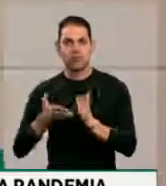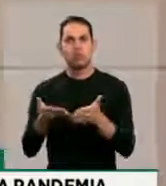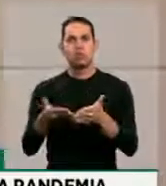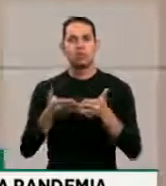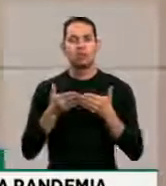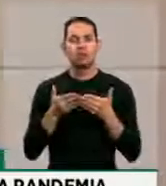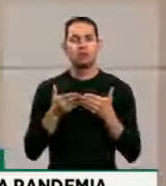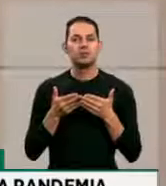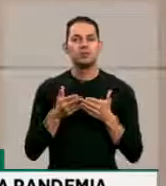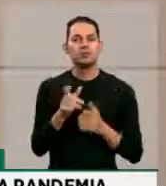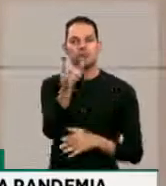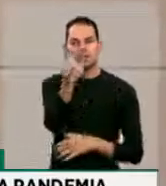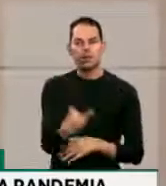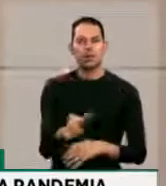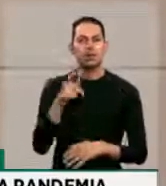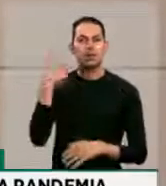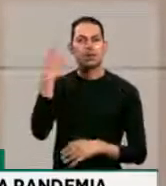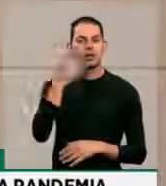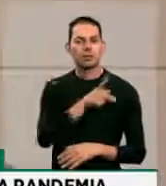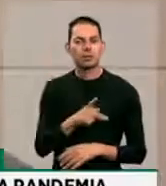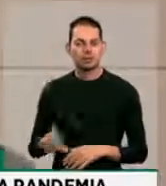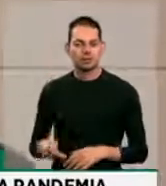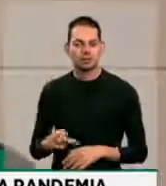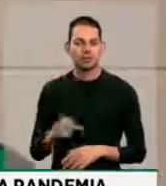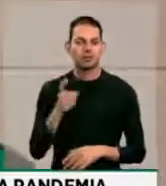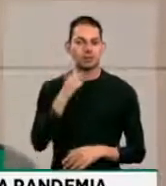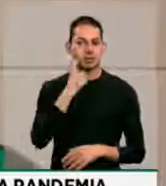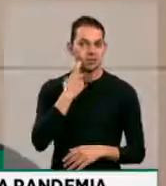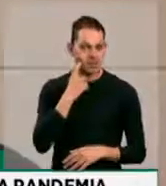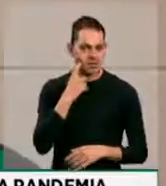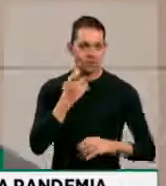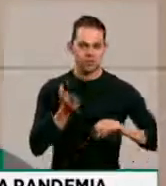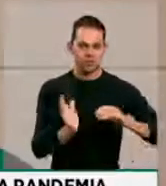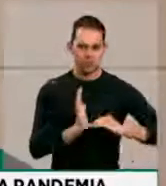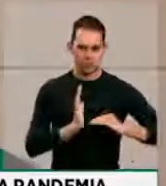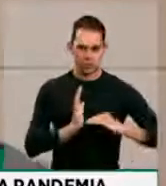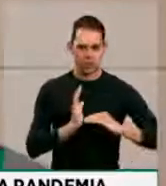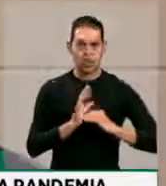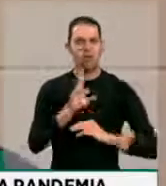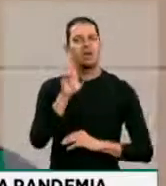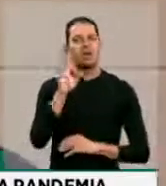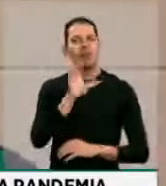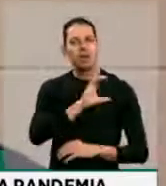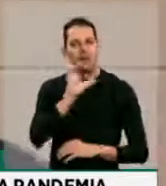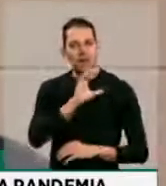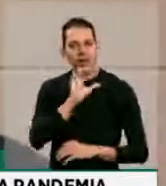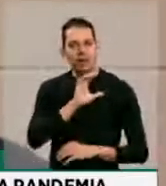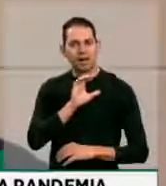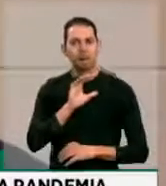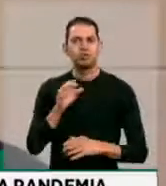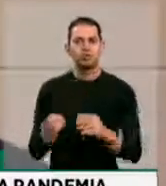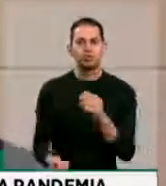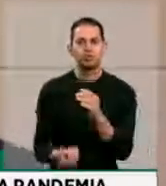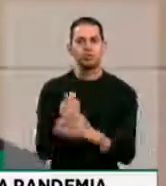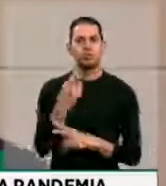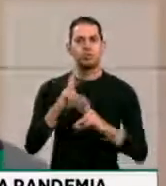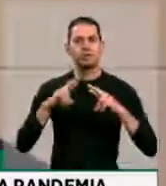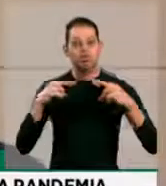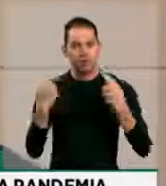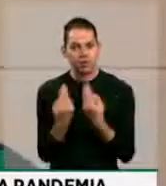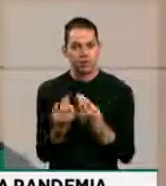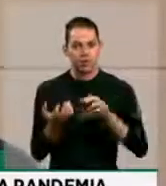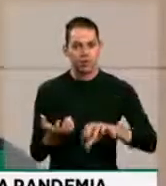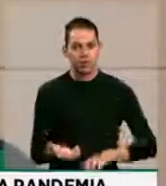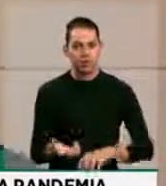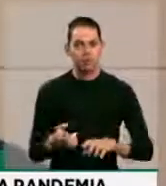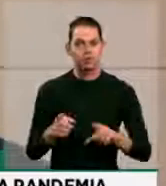ao presidente do Congresso, Davi Alcolumbre, que o quanto antes convoque sessão do Congresso para apreciarmos vetos. Já